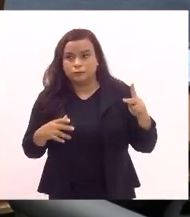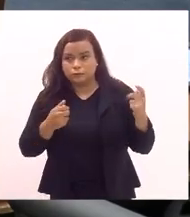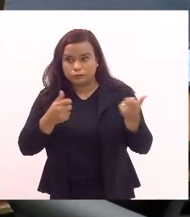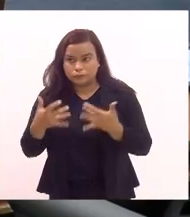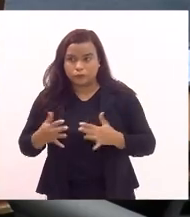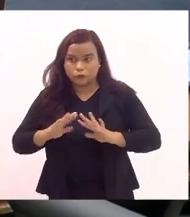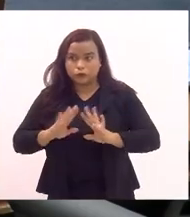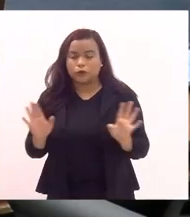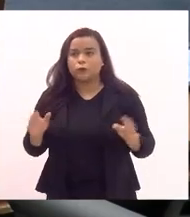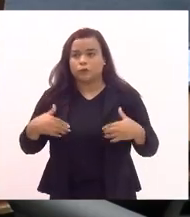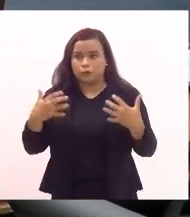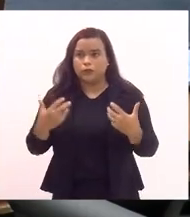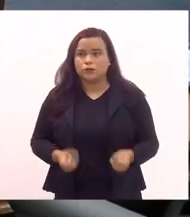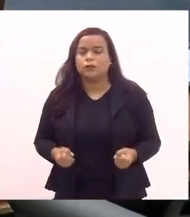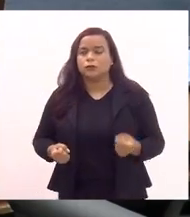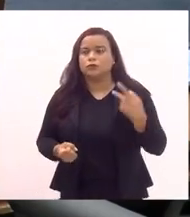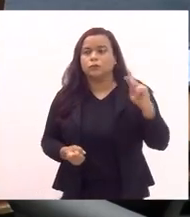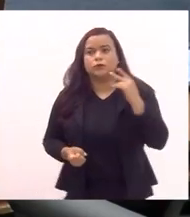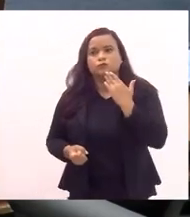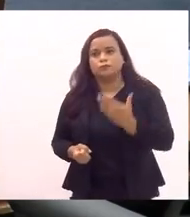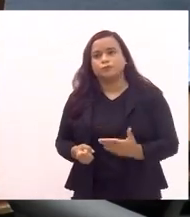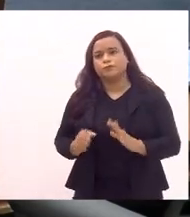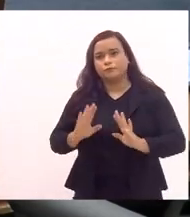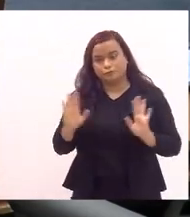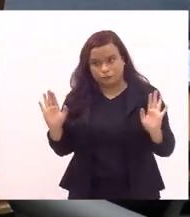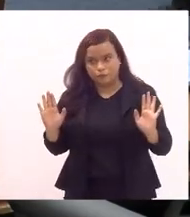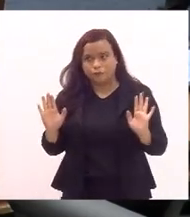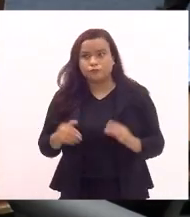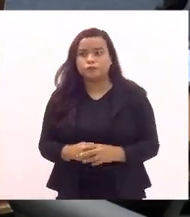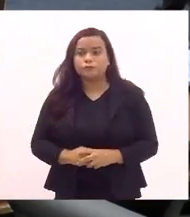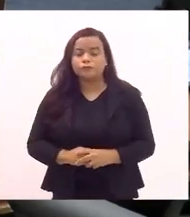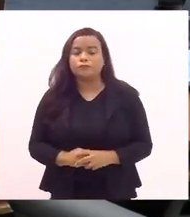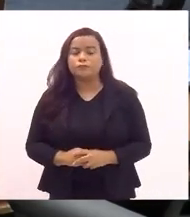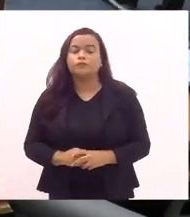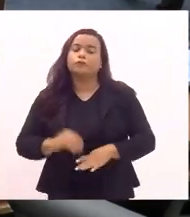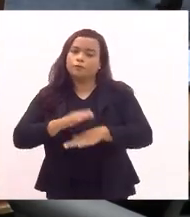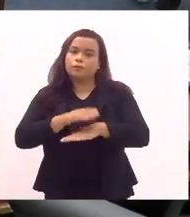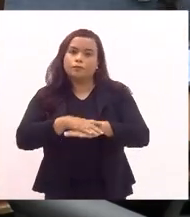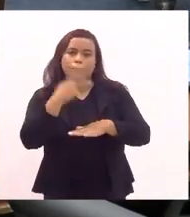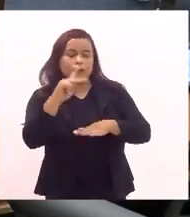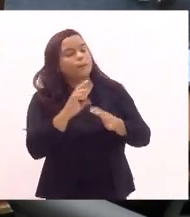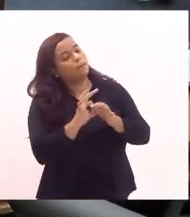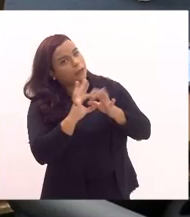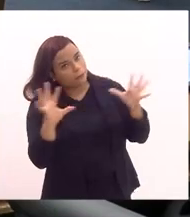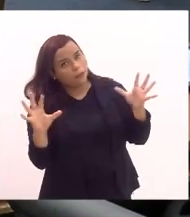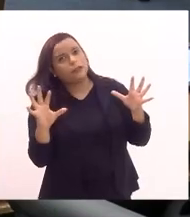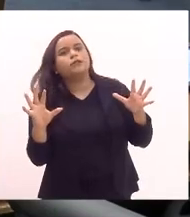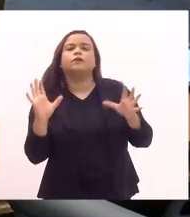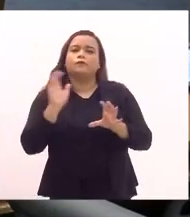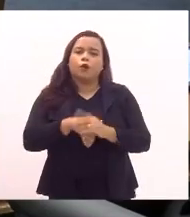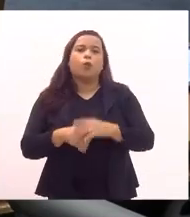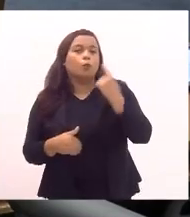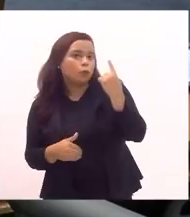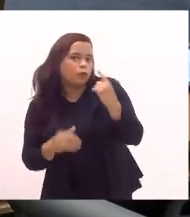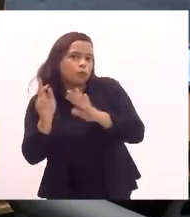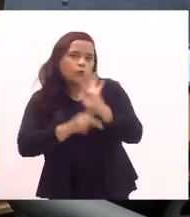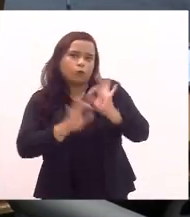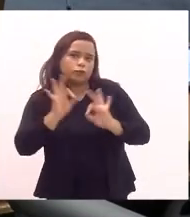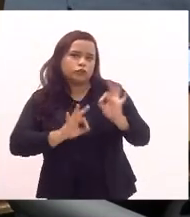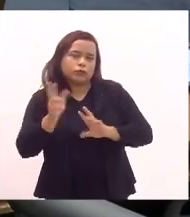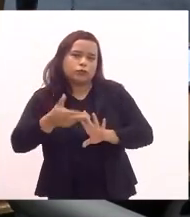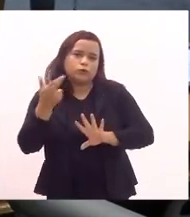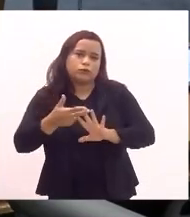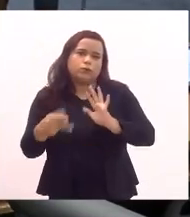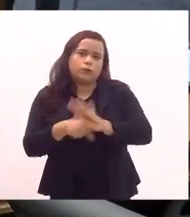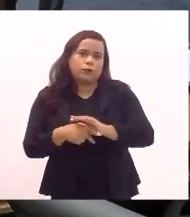eu atendo a solicitação que o senhor permita a votação só de um projeto de